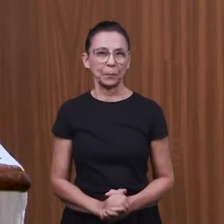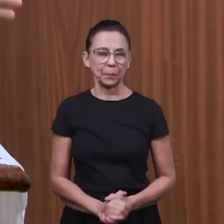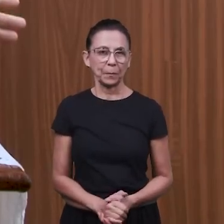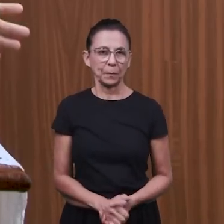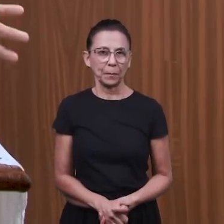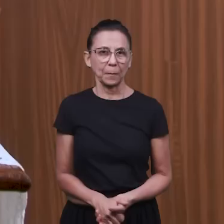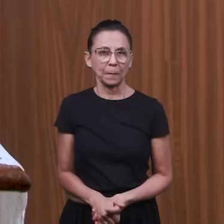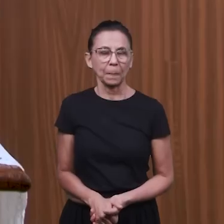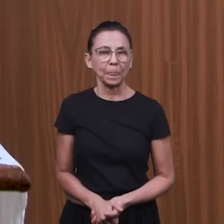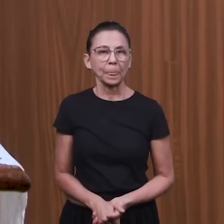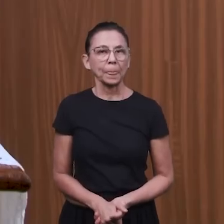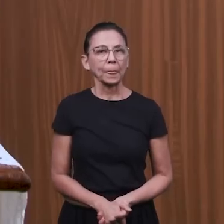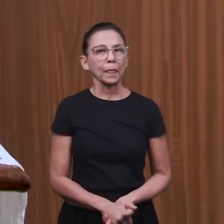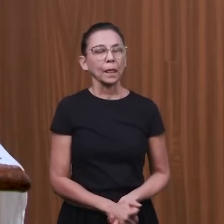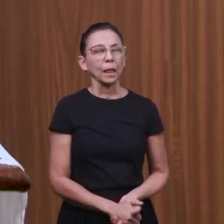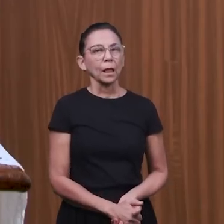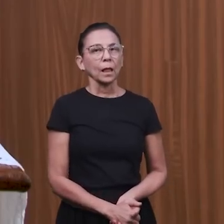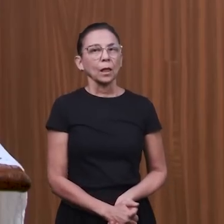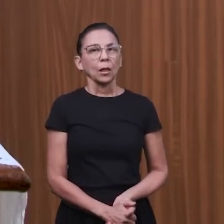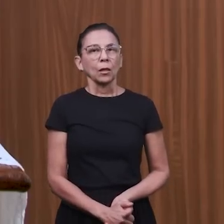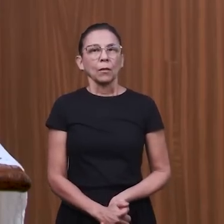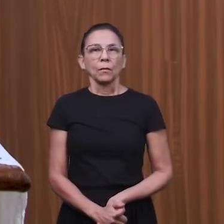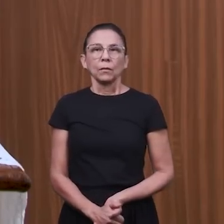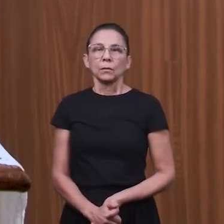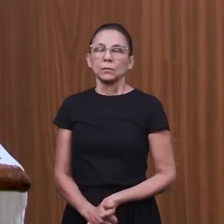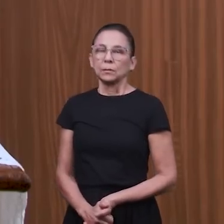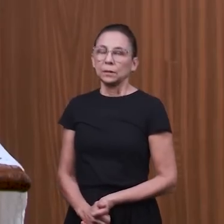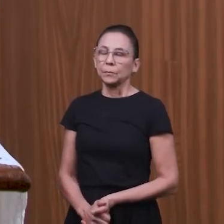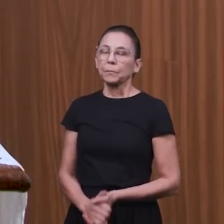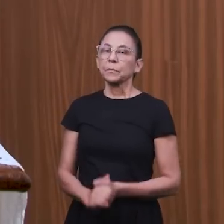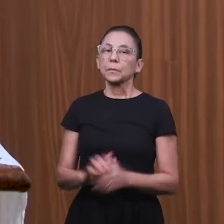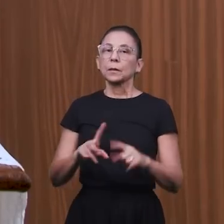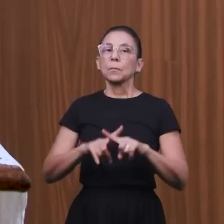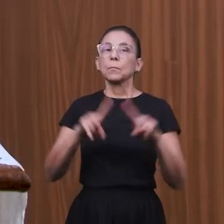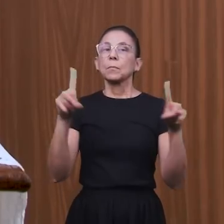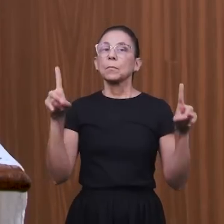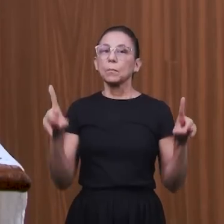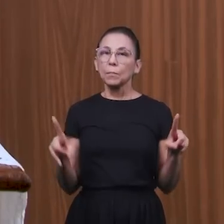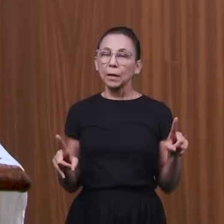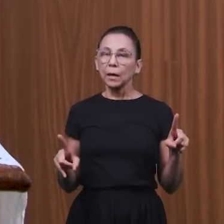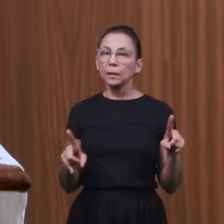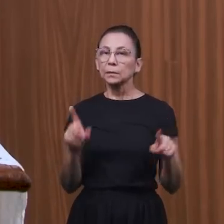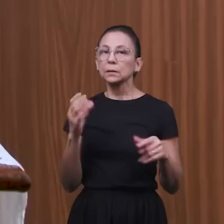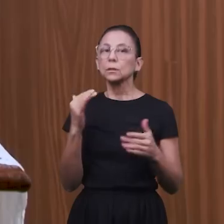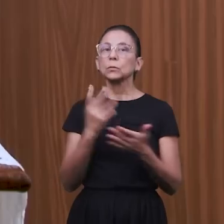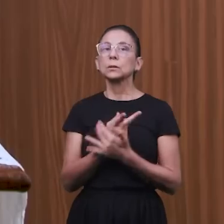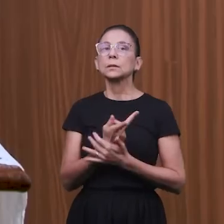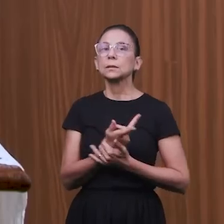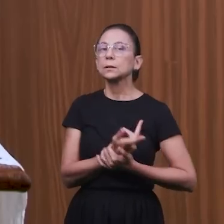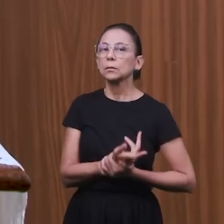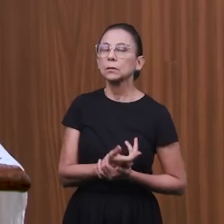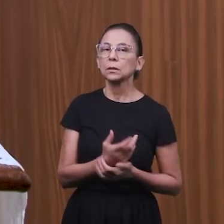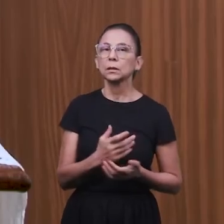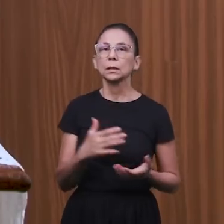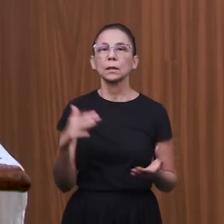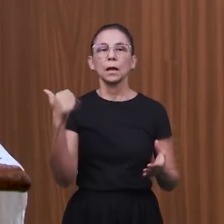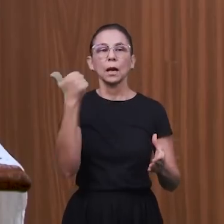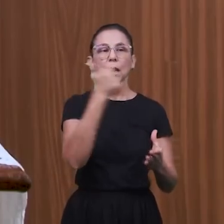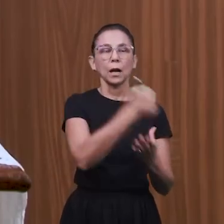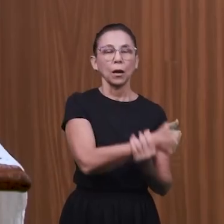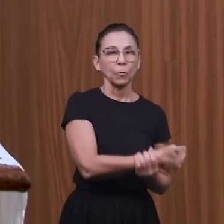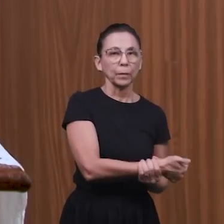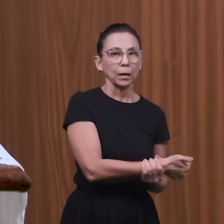vão ficar aqui, porque eu e o meu filho vamos ao monte adorar ao Senhor e nós